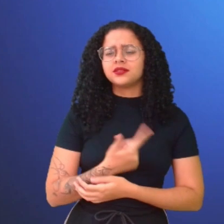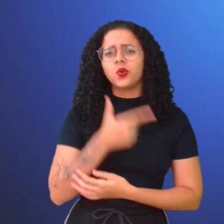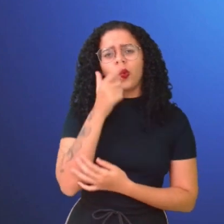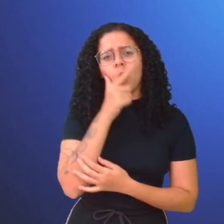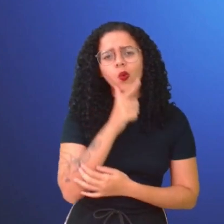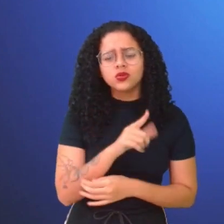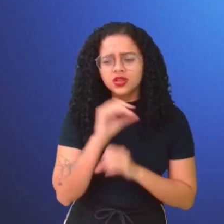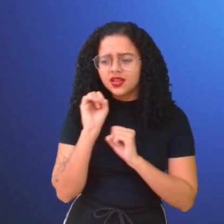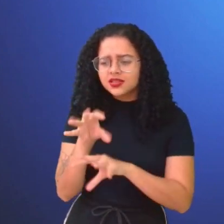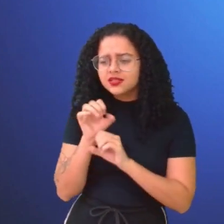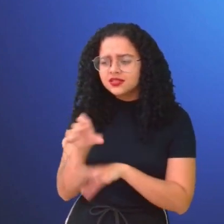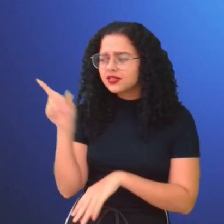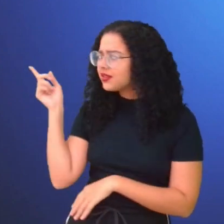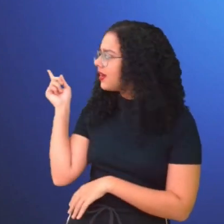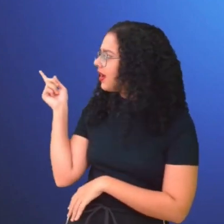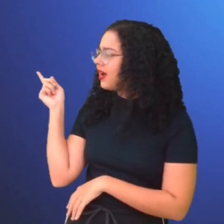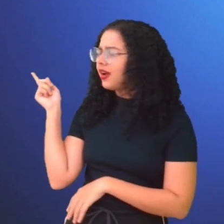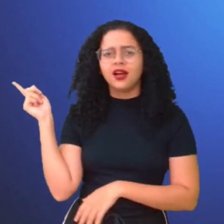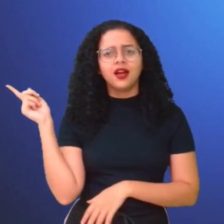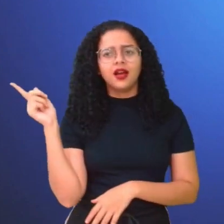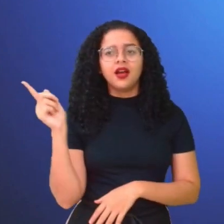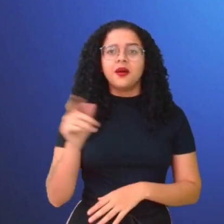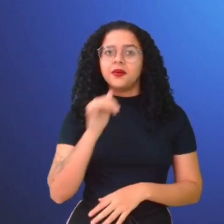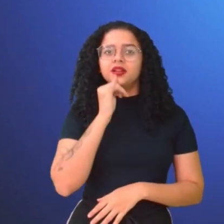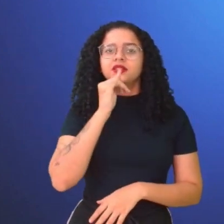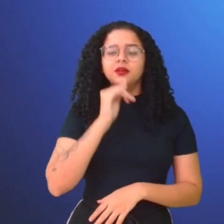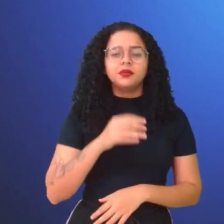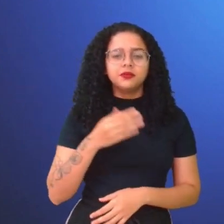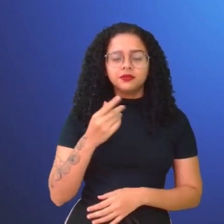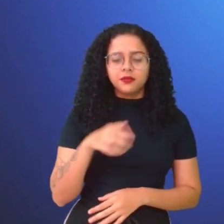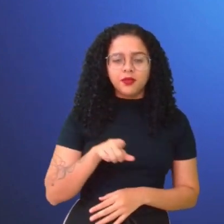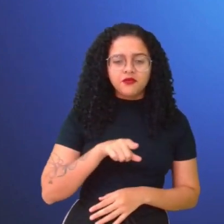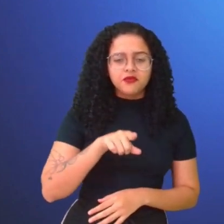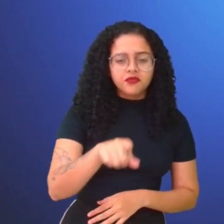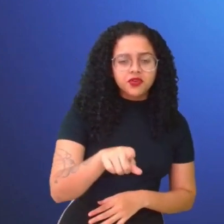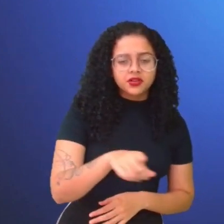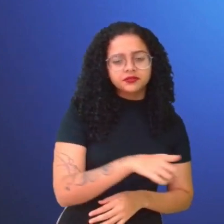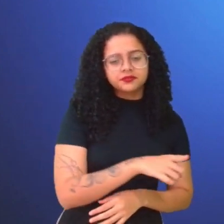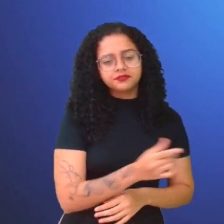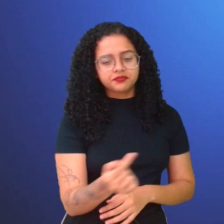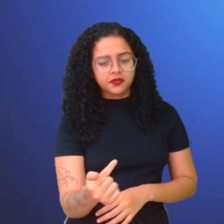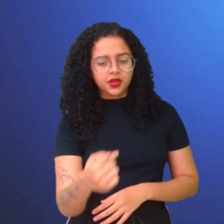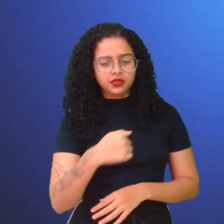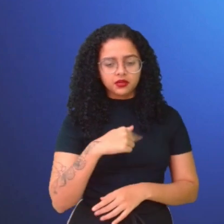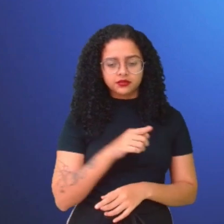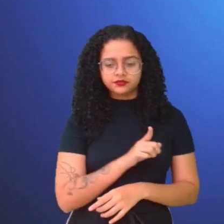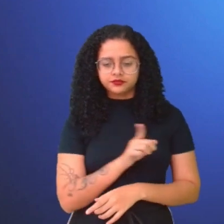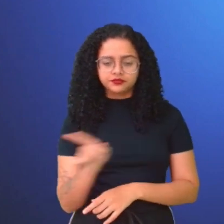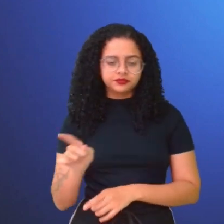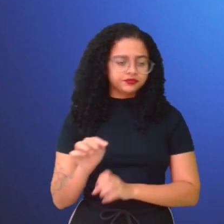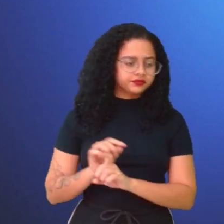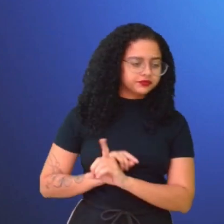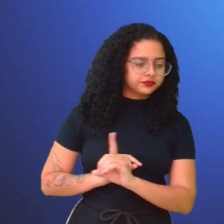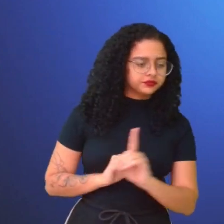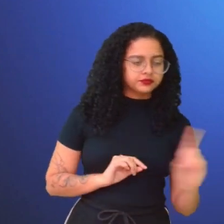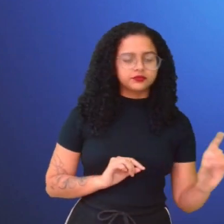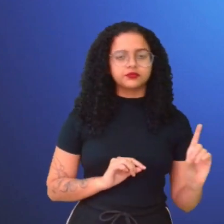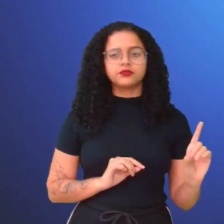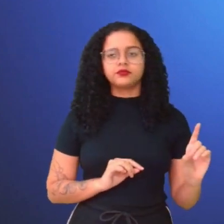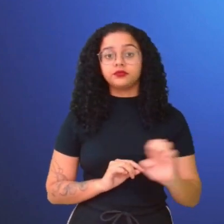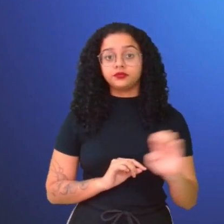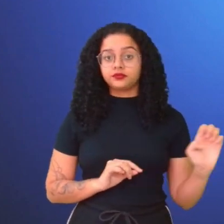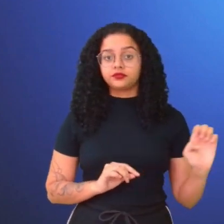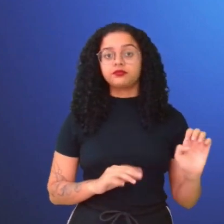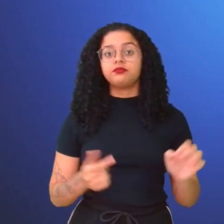consegue ensinar essa bolinha a ir para frente, para trás, lado direito, lado esquerdo? Eu, né, a